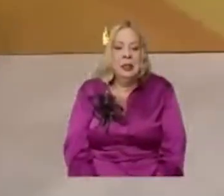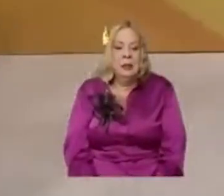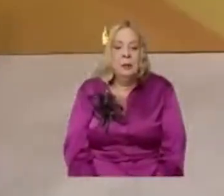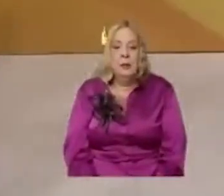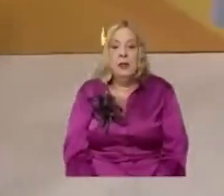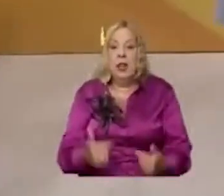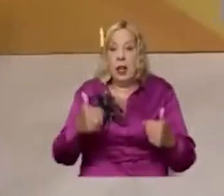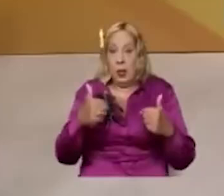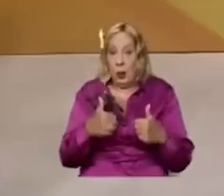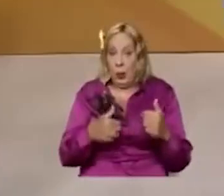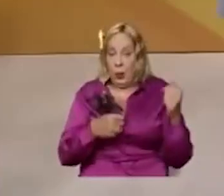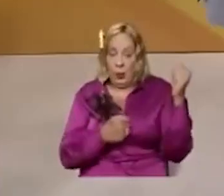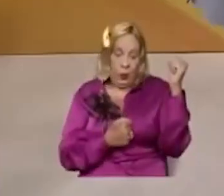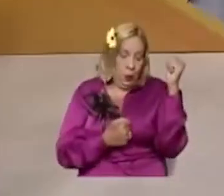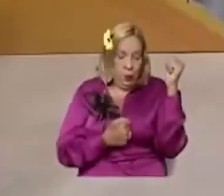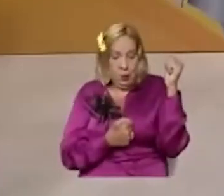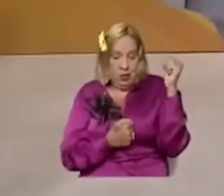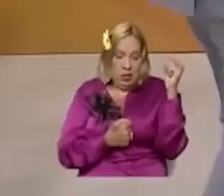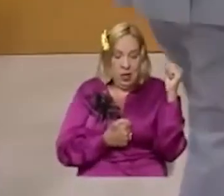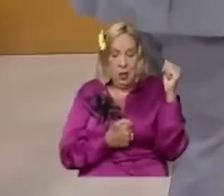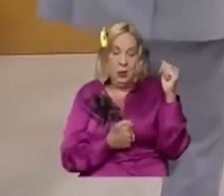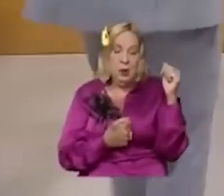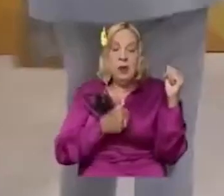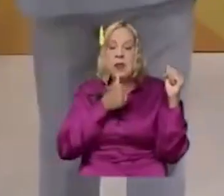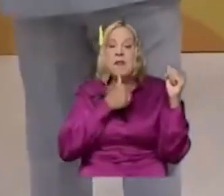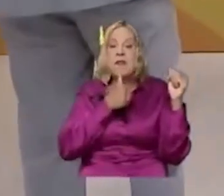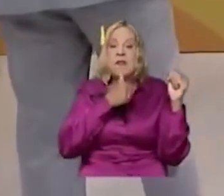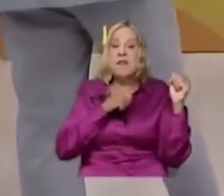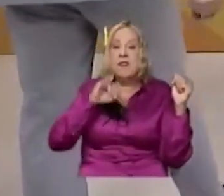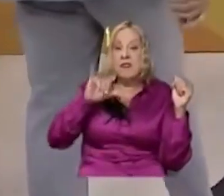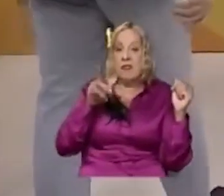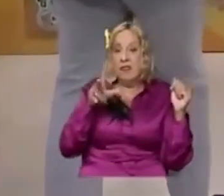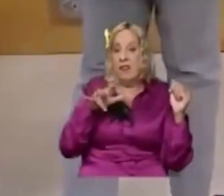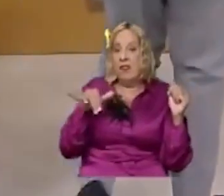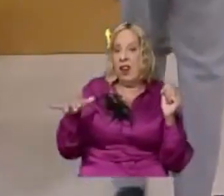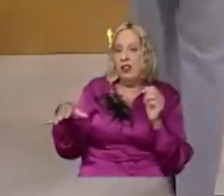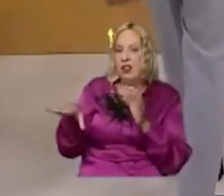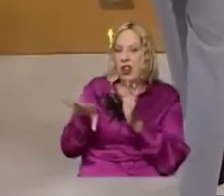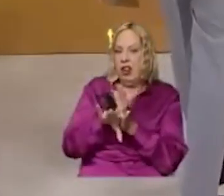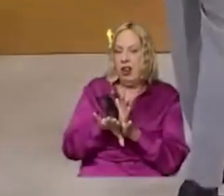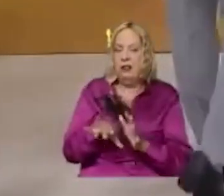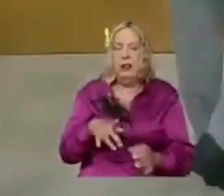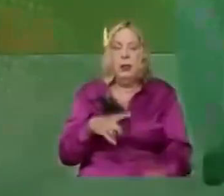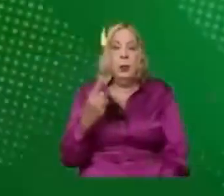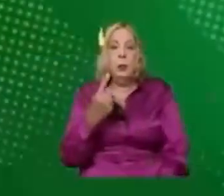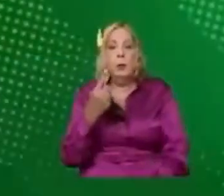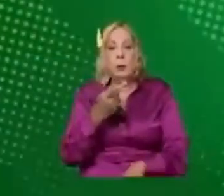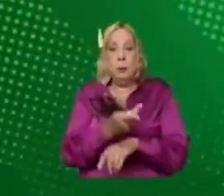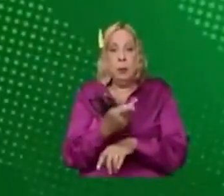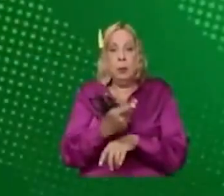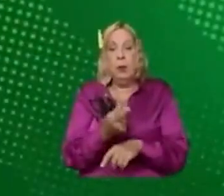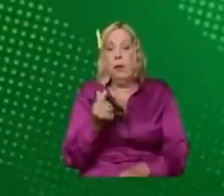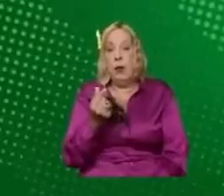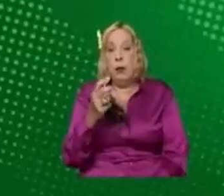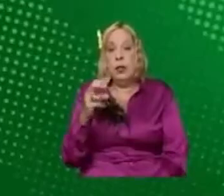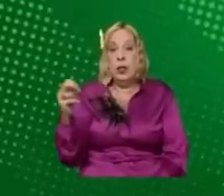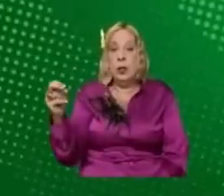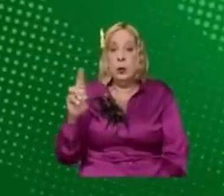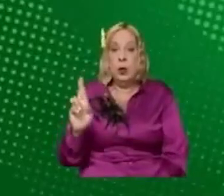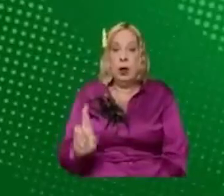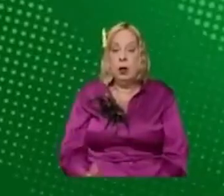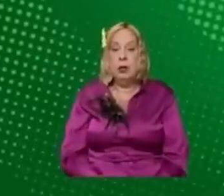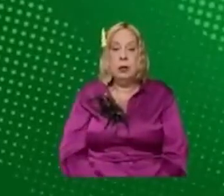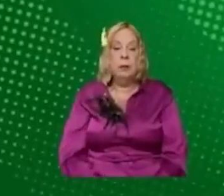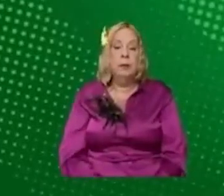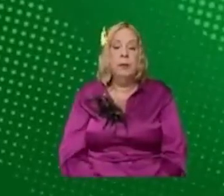Tô aqui dançando ainda sem par, porque já que chega em instantes. Vamos pra tela aqui, ó. Nosso primeiro prêmio de R$500 pra você aí de casa. Quem é